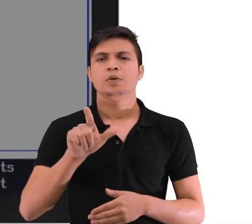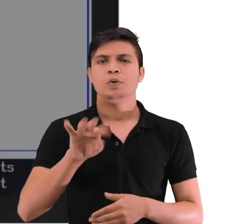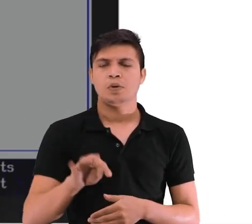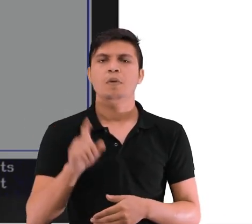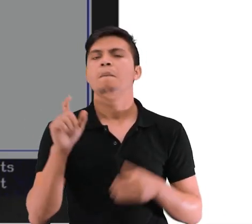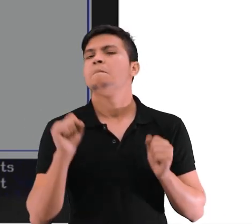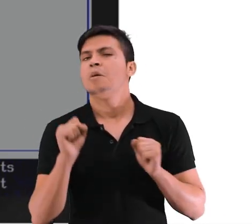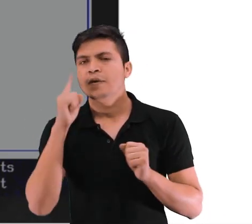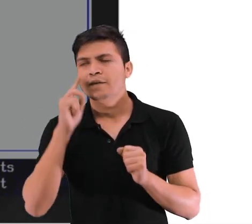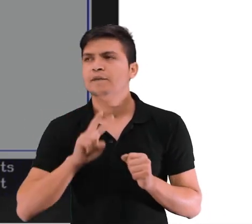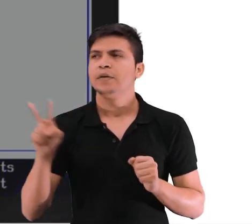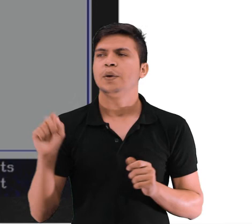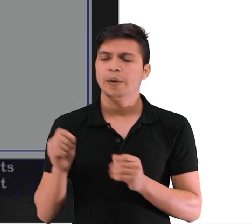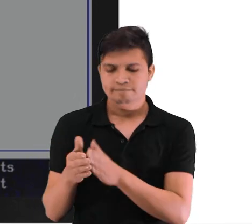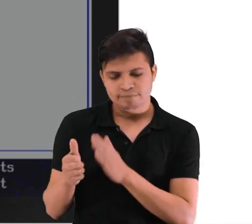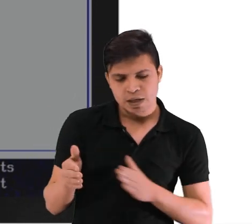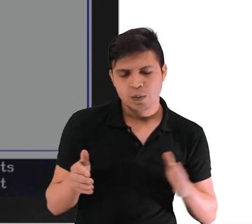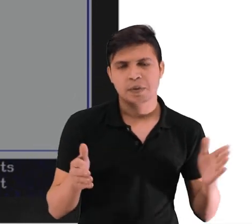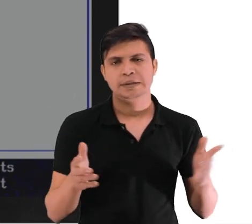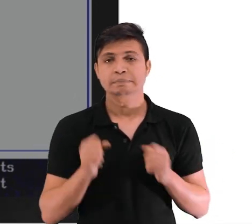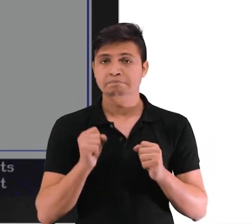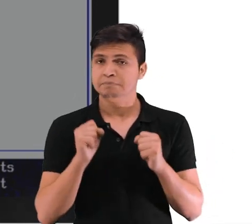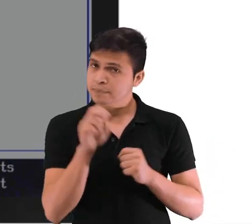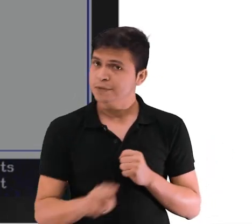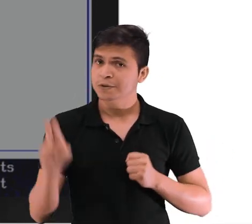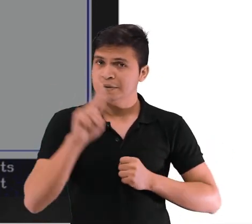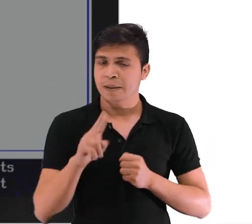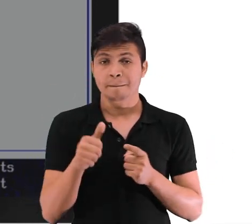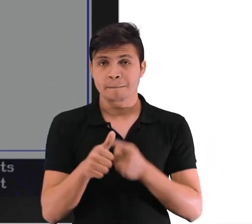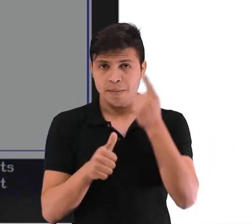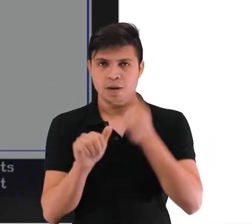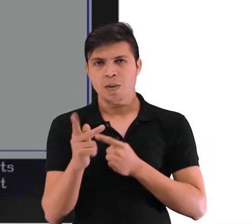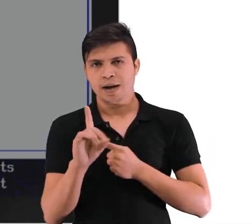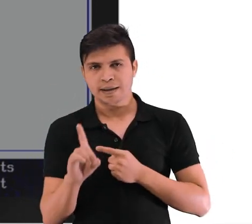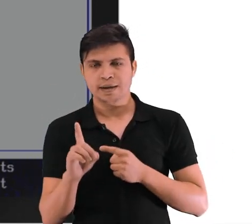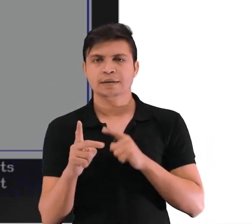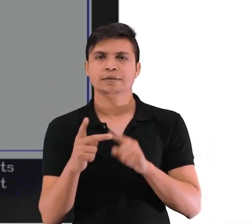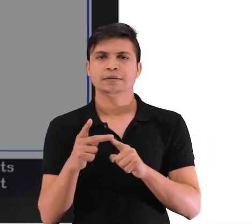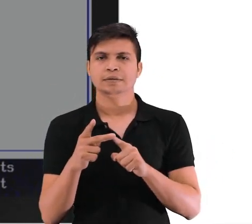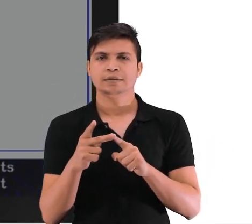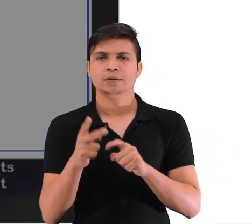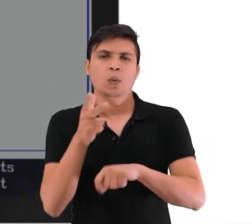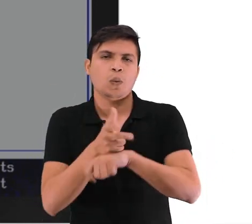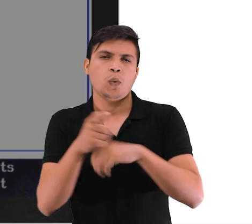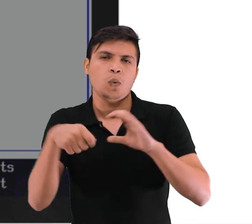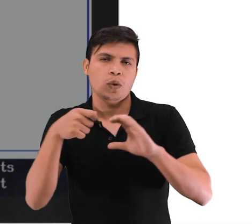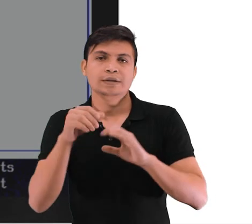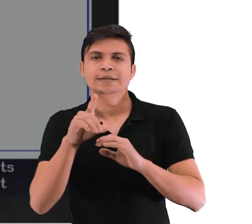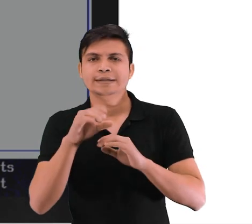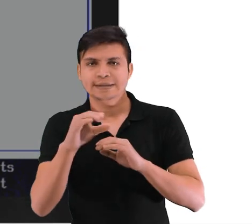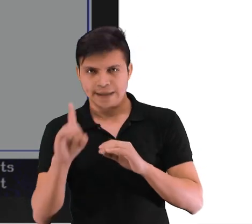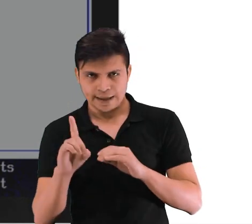Boot Sequence. Nós podemos colocar uma sequência, primeiro HD, segundo gravadora de CD e